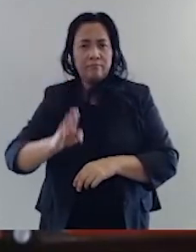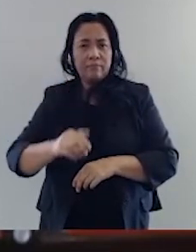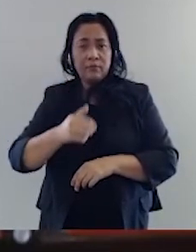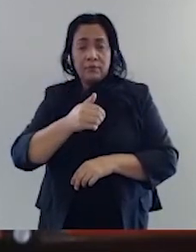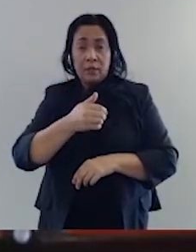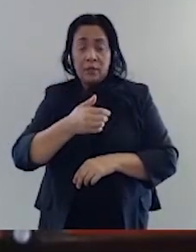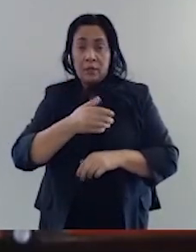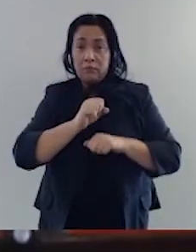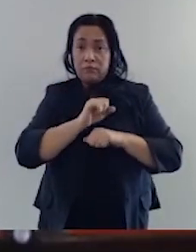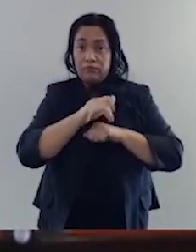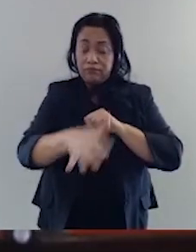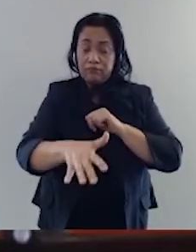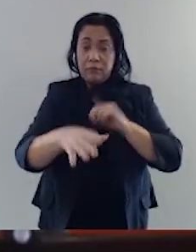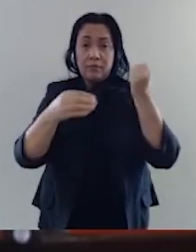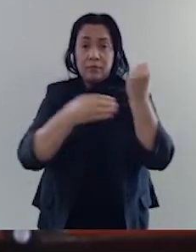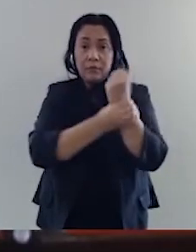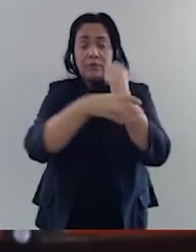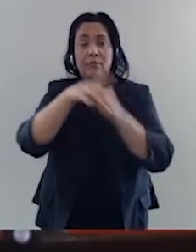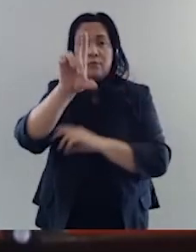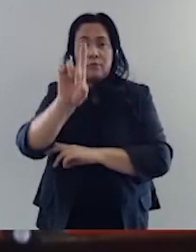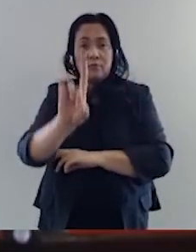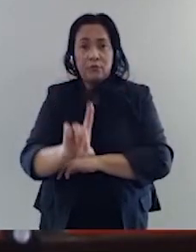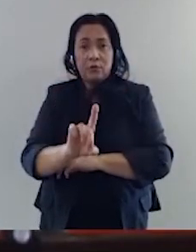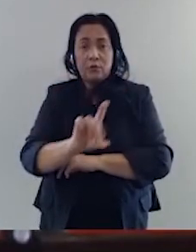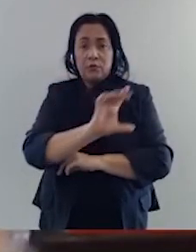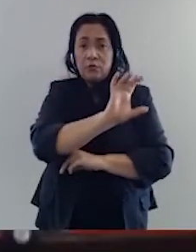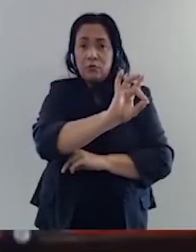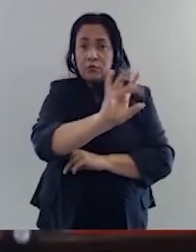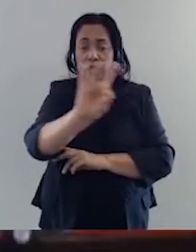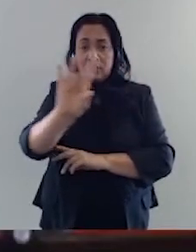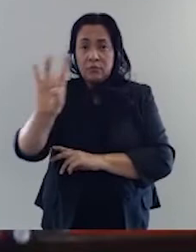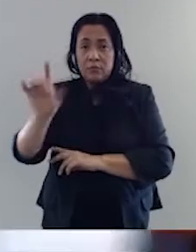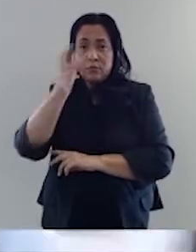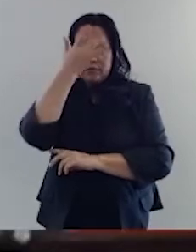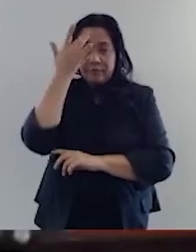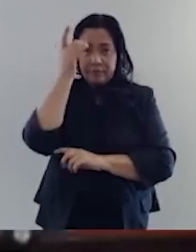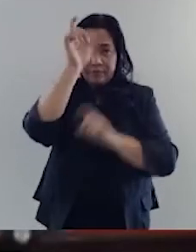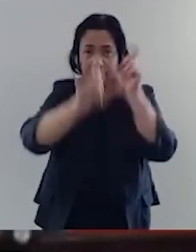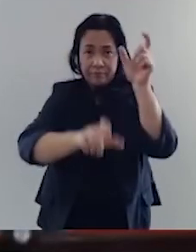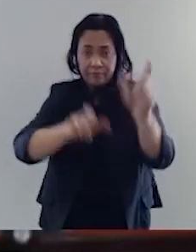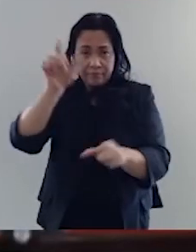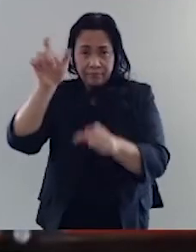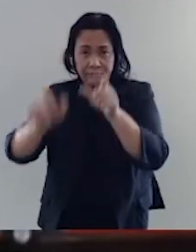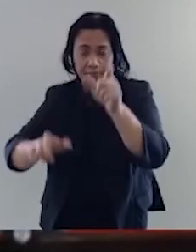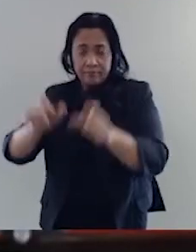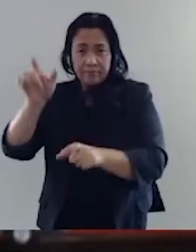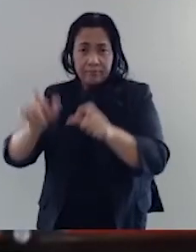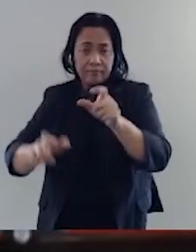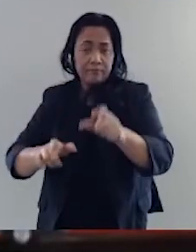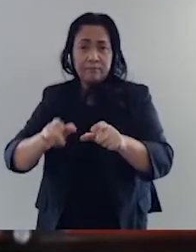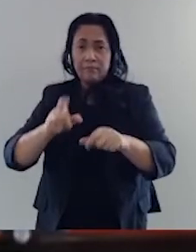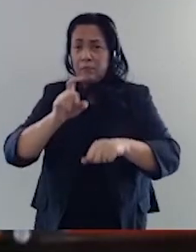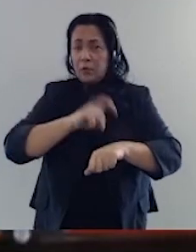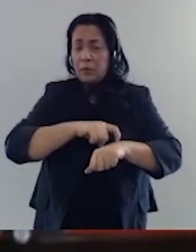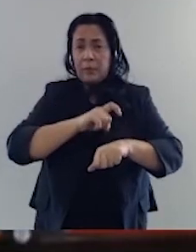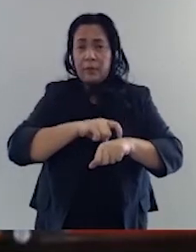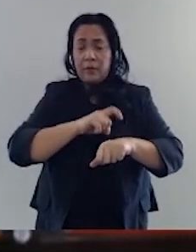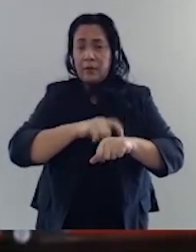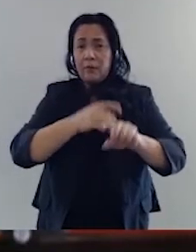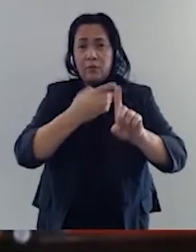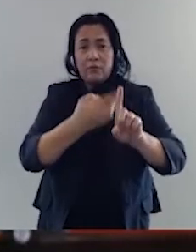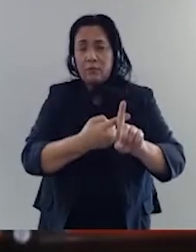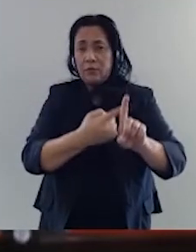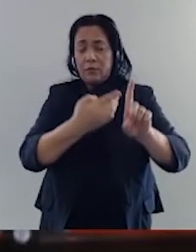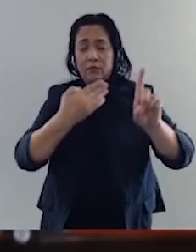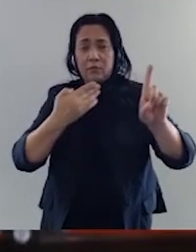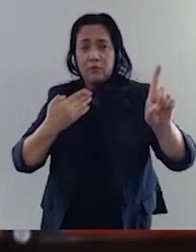para garantir direitos e garantias dos indivíduos em plena pandemia, no que diz respeito ao